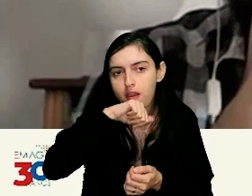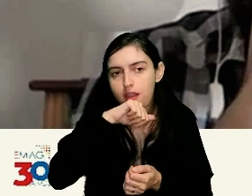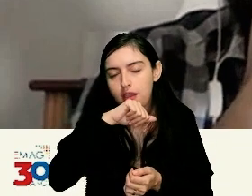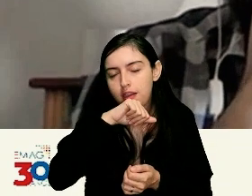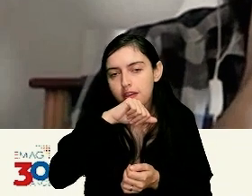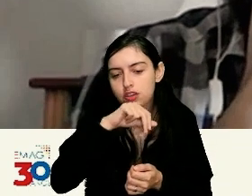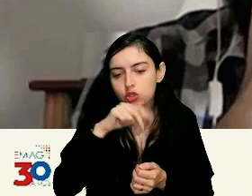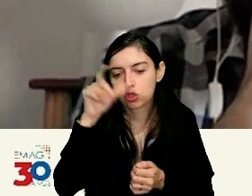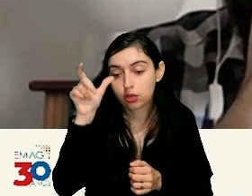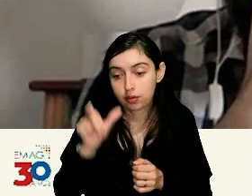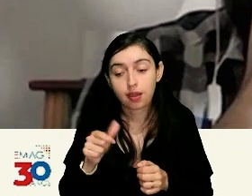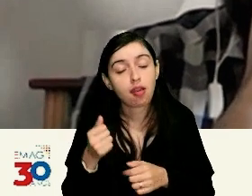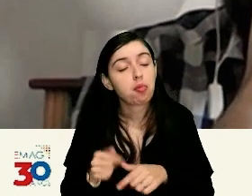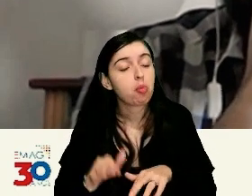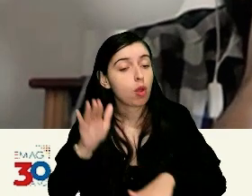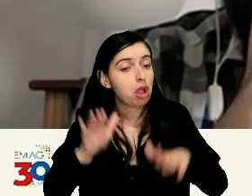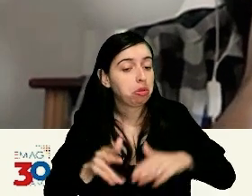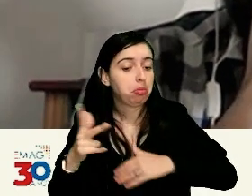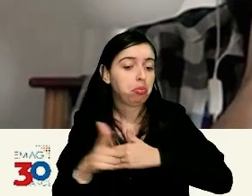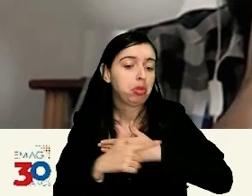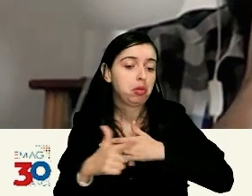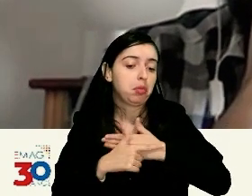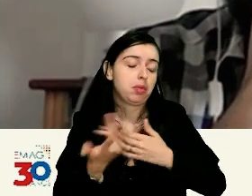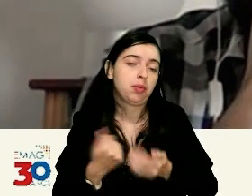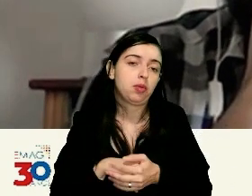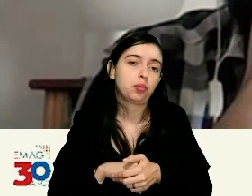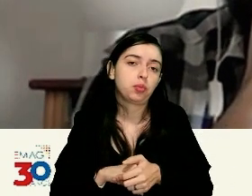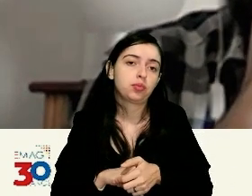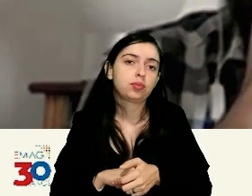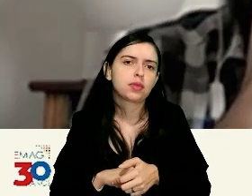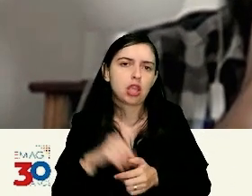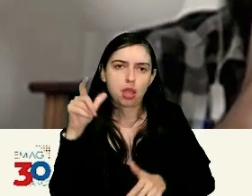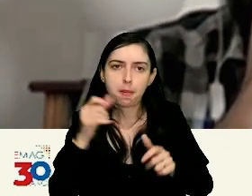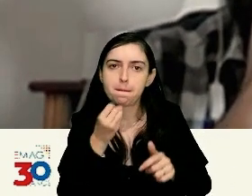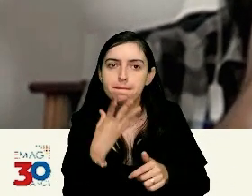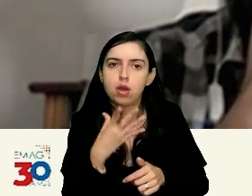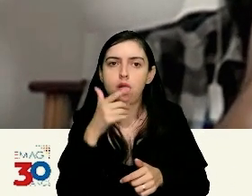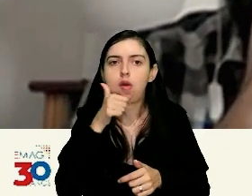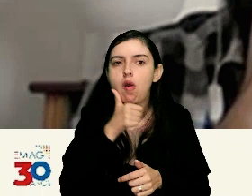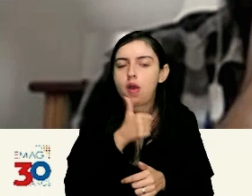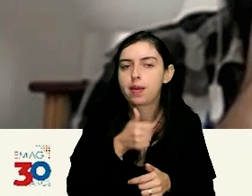bom e é possível ser uma mãe muito boa, né? Eu acho que é isso que a gente